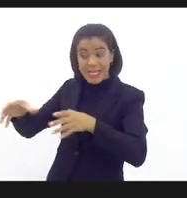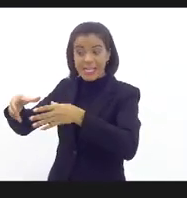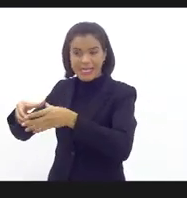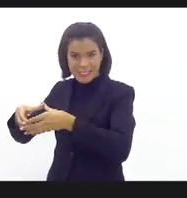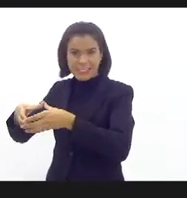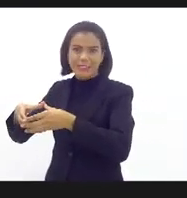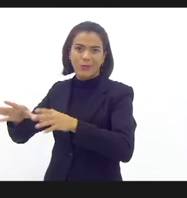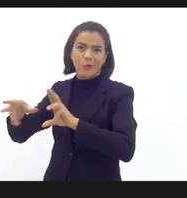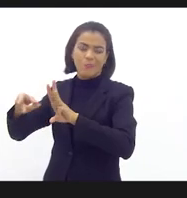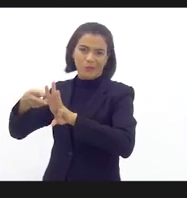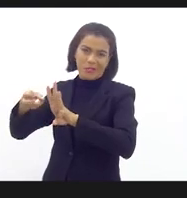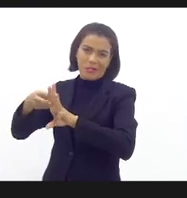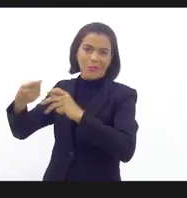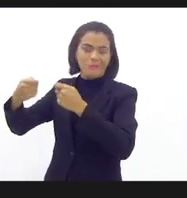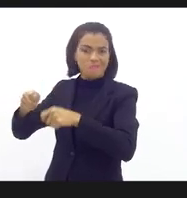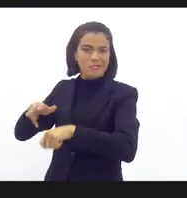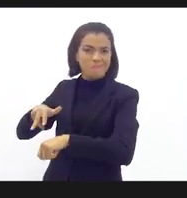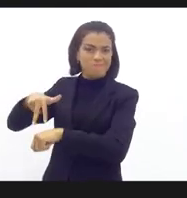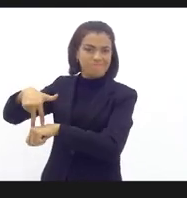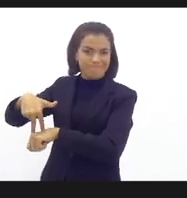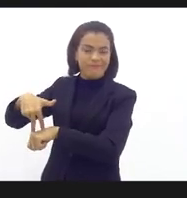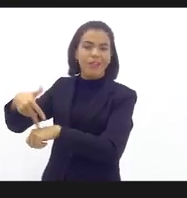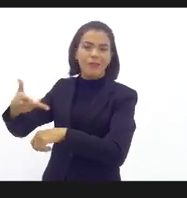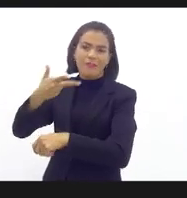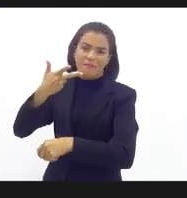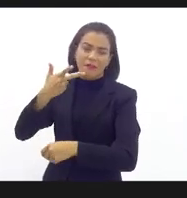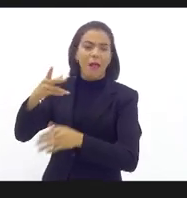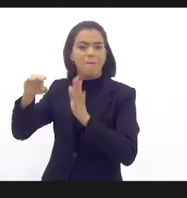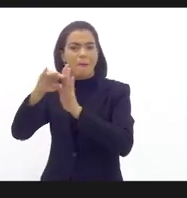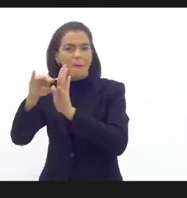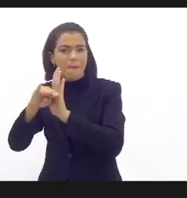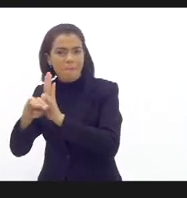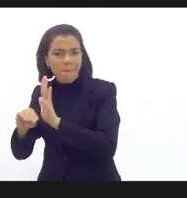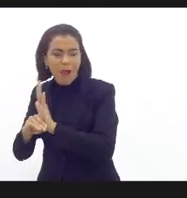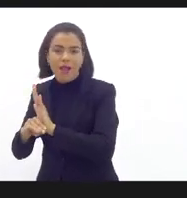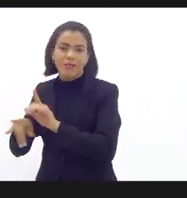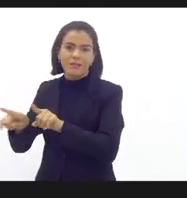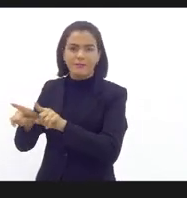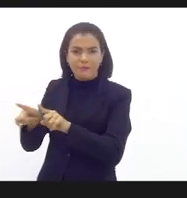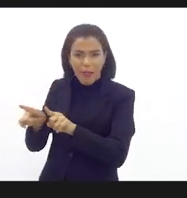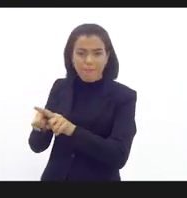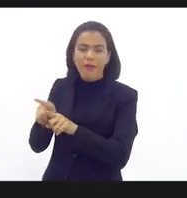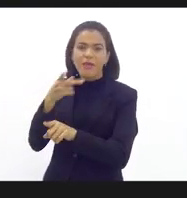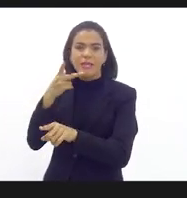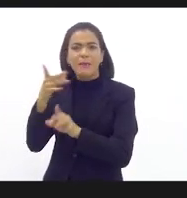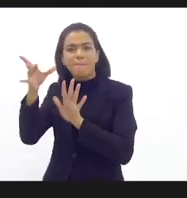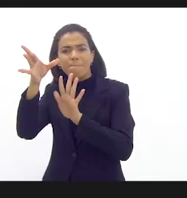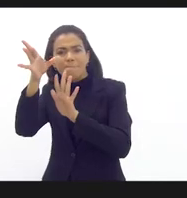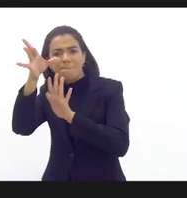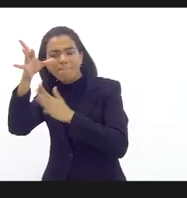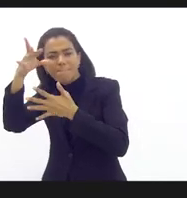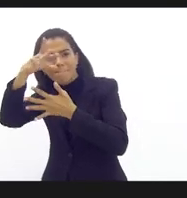indígenas e eles é que tem que propor a pauta e destacar o que é importante.